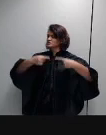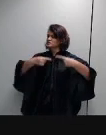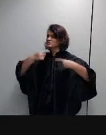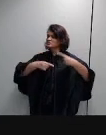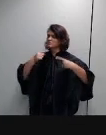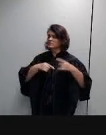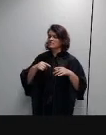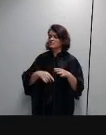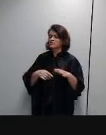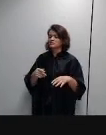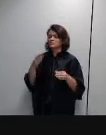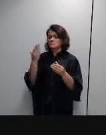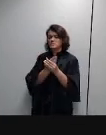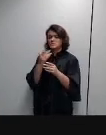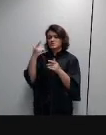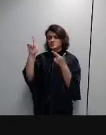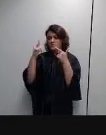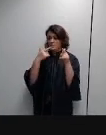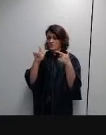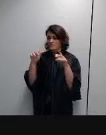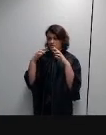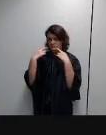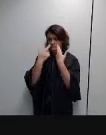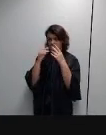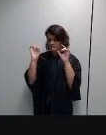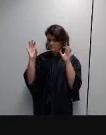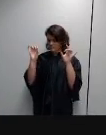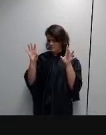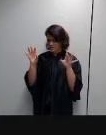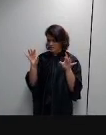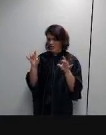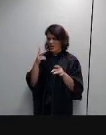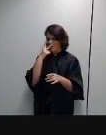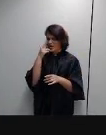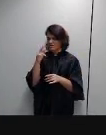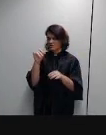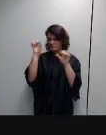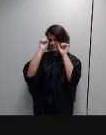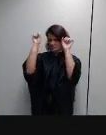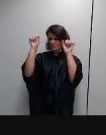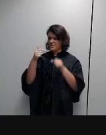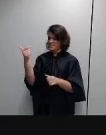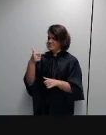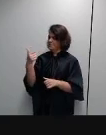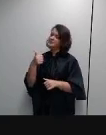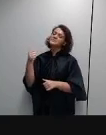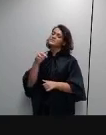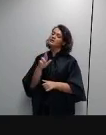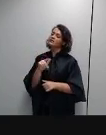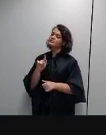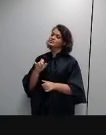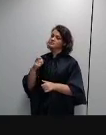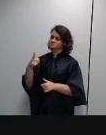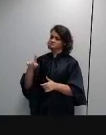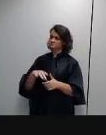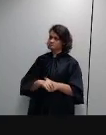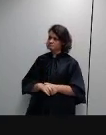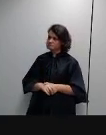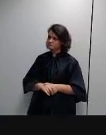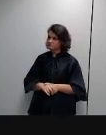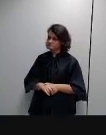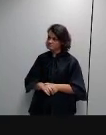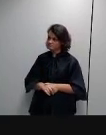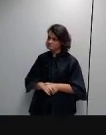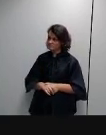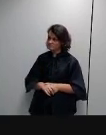processo aqui nessa ação ordinária no seu não está colocado no tribunal da 1ª região aí o que é que eu digo olha para eu